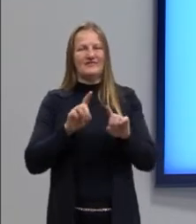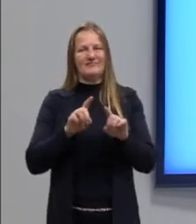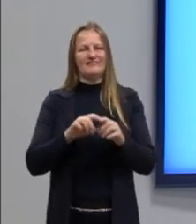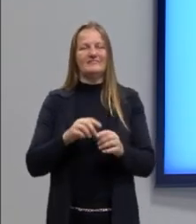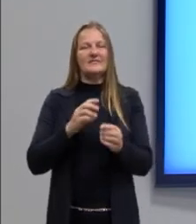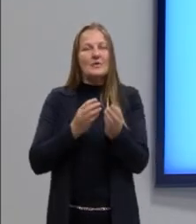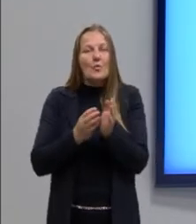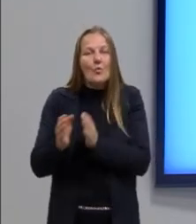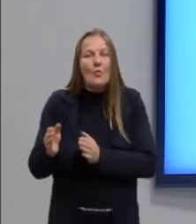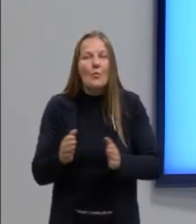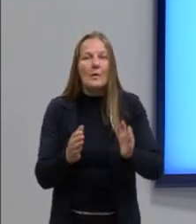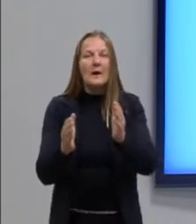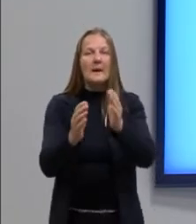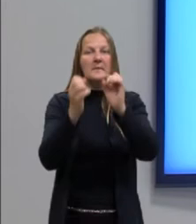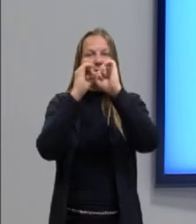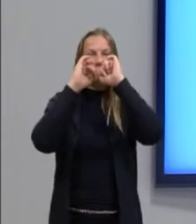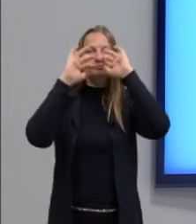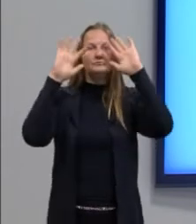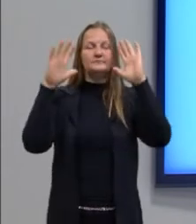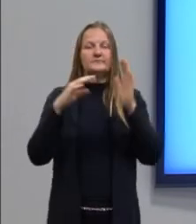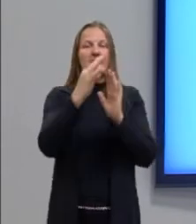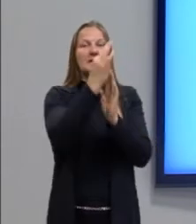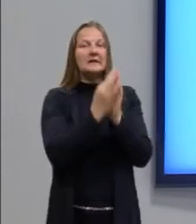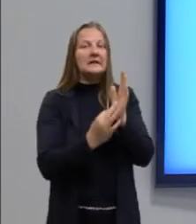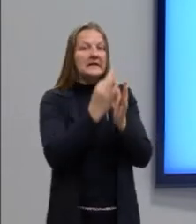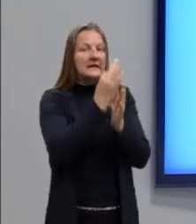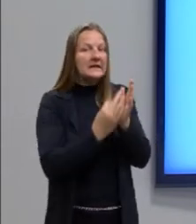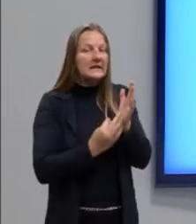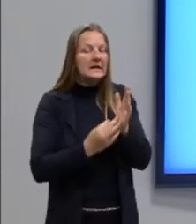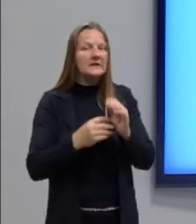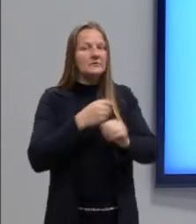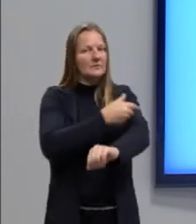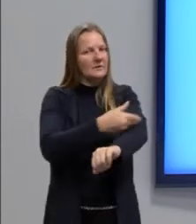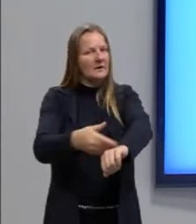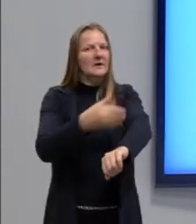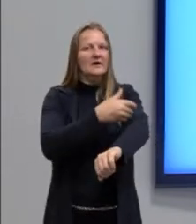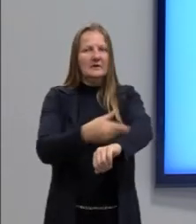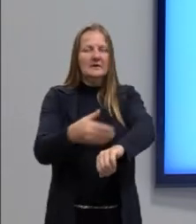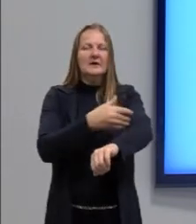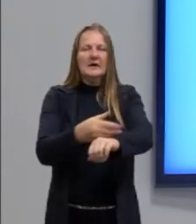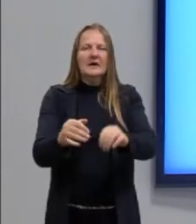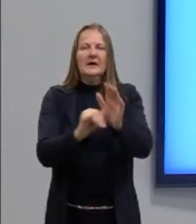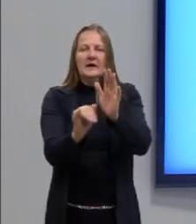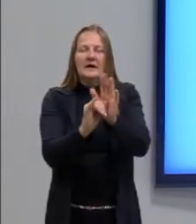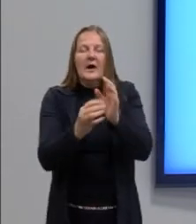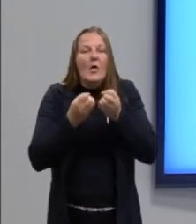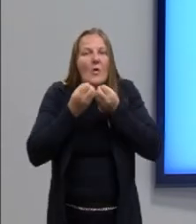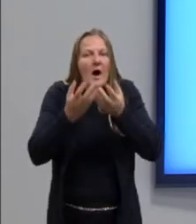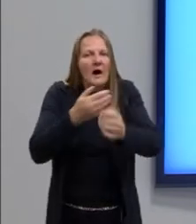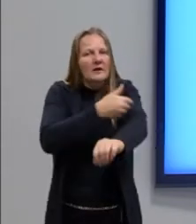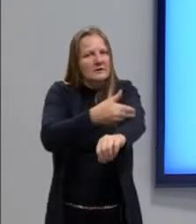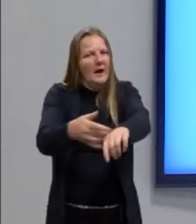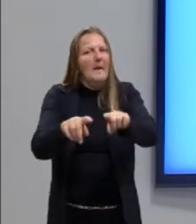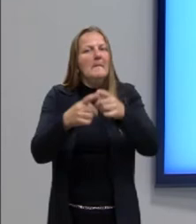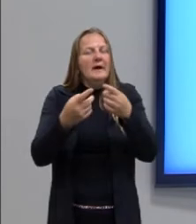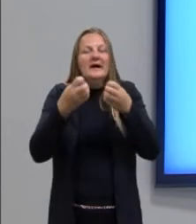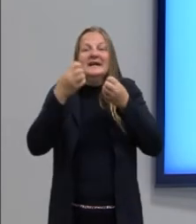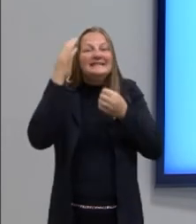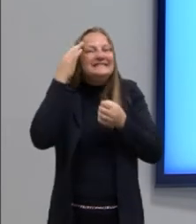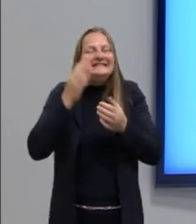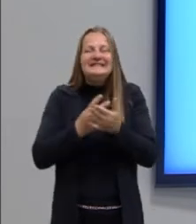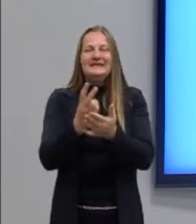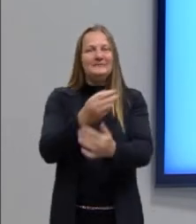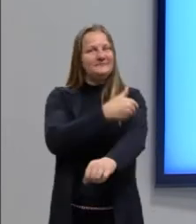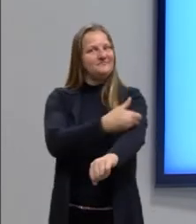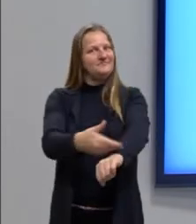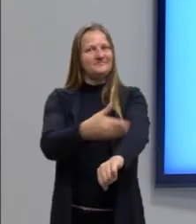nosso caminho de compreensão do texto que nós estamos mais habituados que é o texto narrativo porque como eu disse no início dessa aula